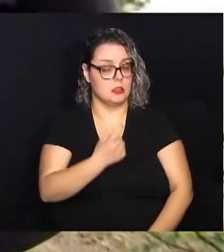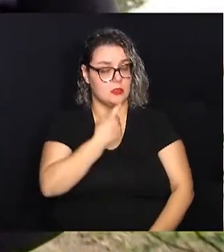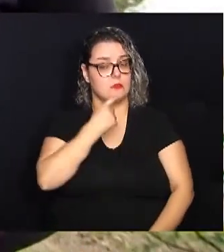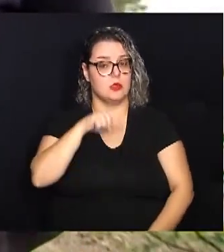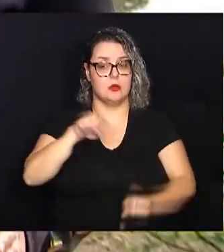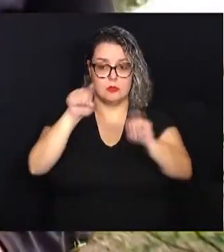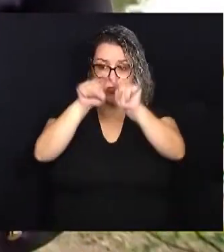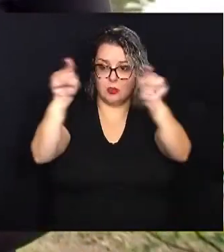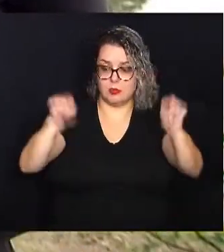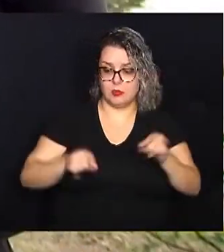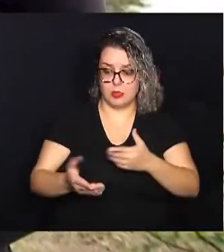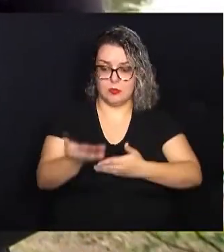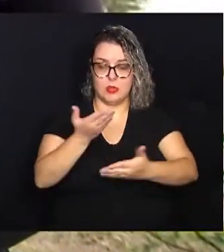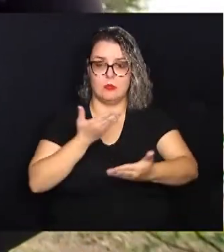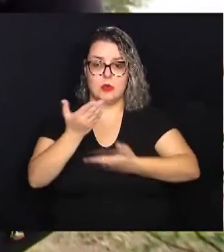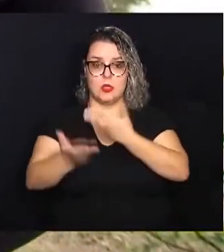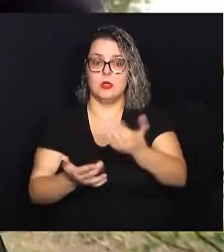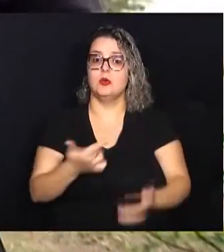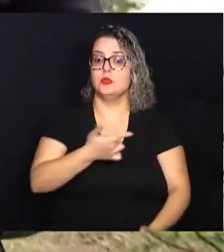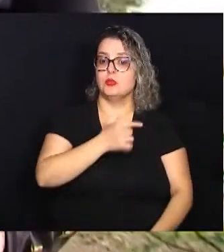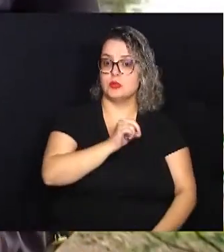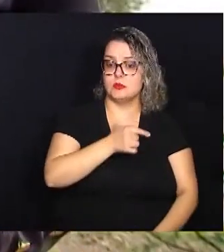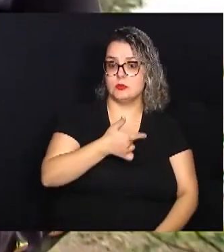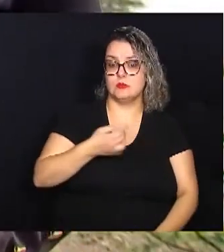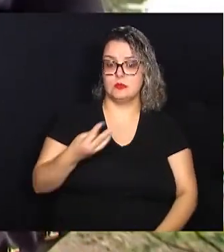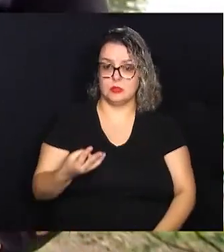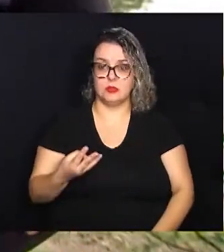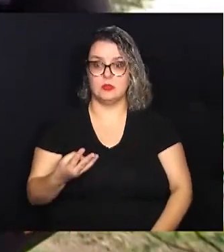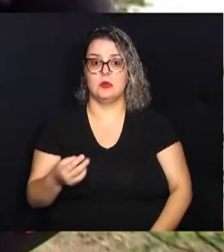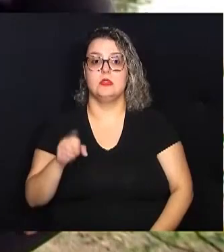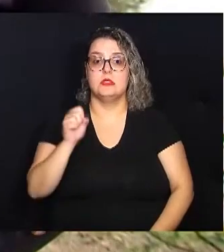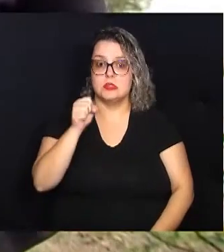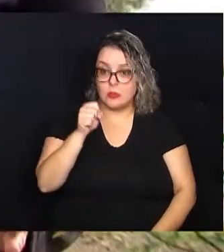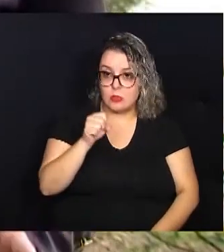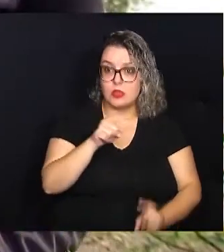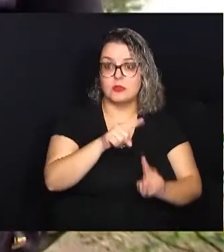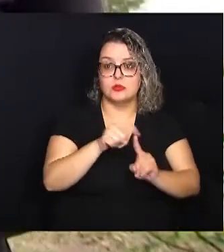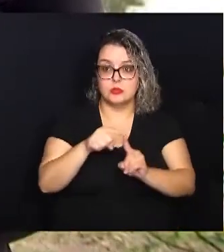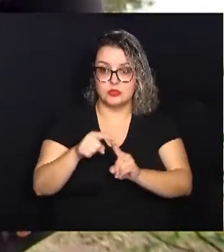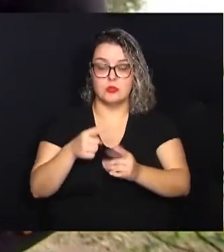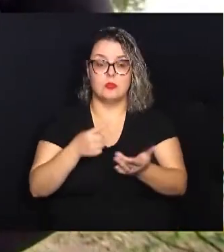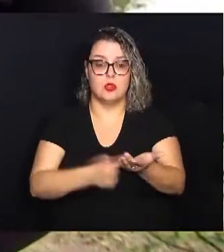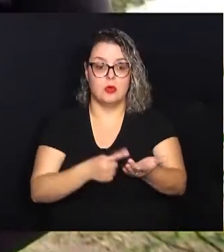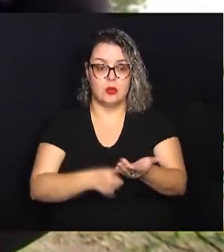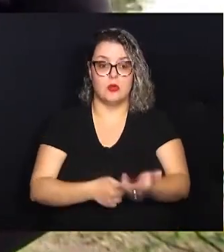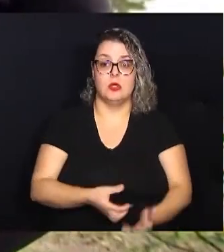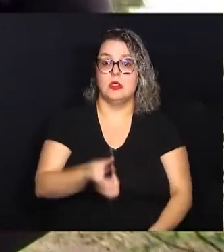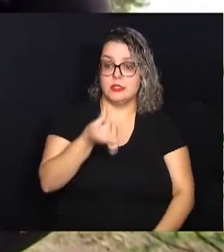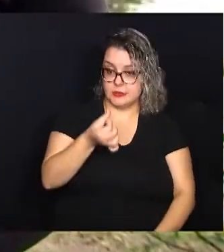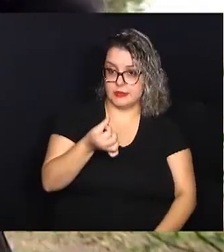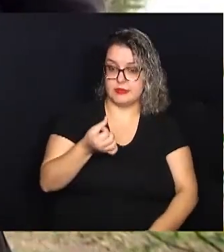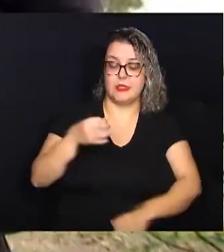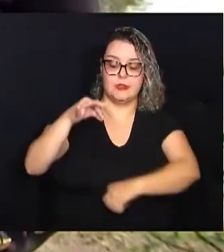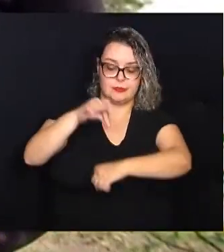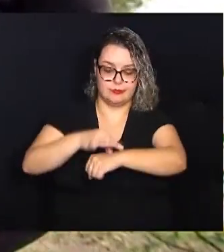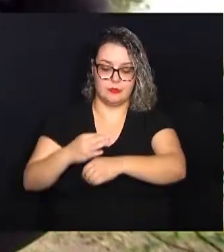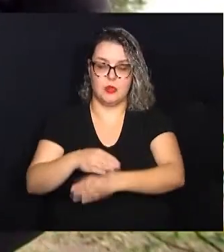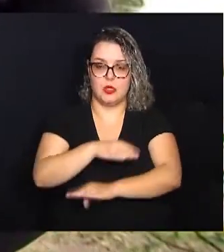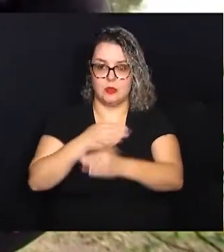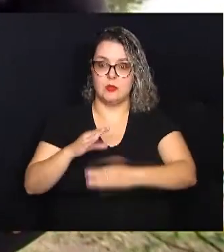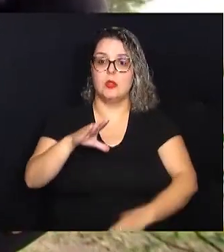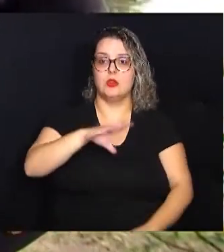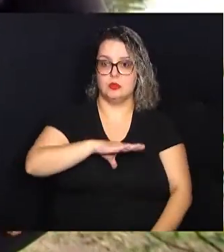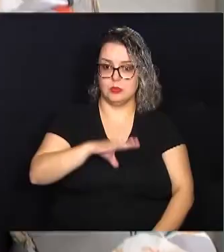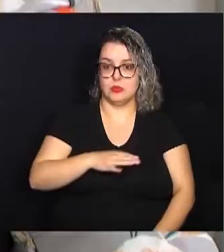painel interativo, em 2023, são 8 casos confirmados, 6 com transmissão no município e